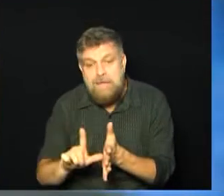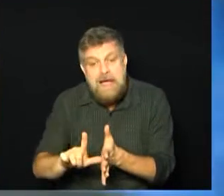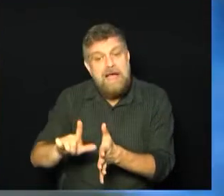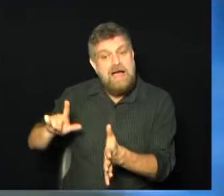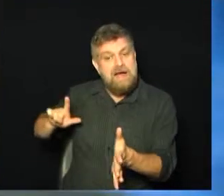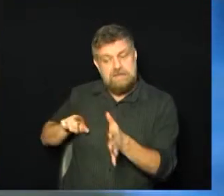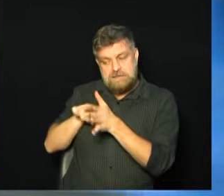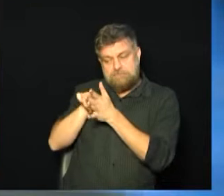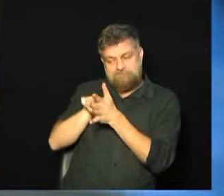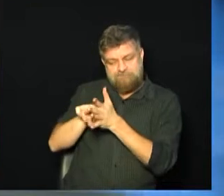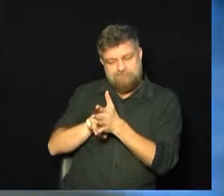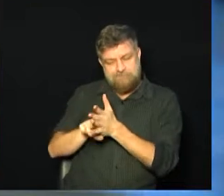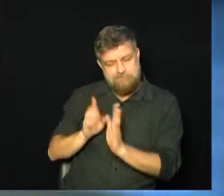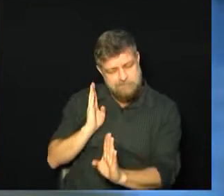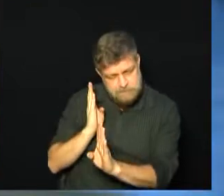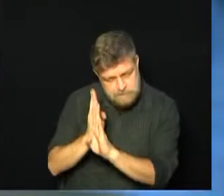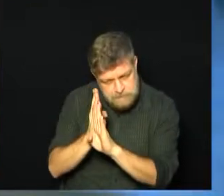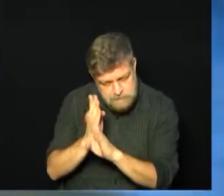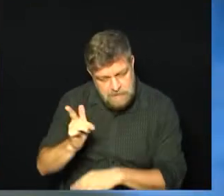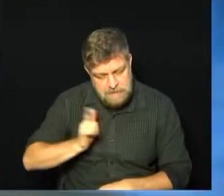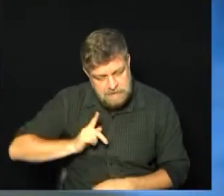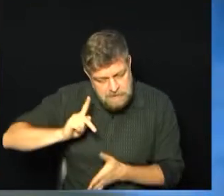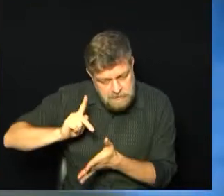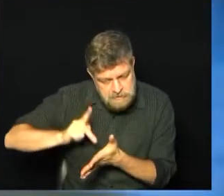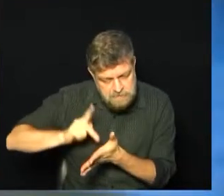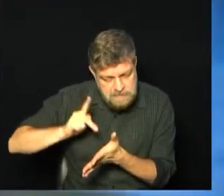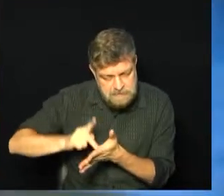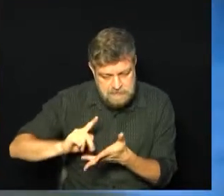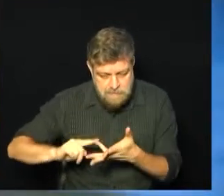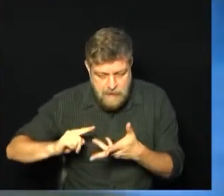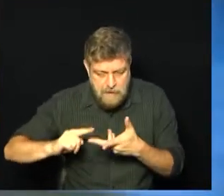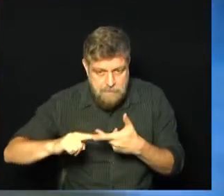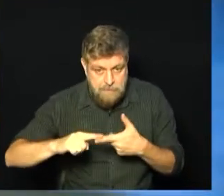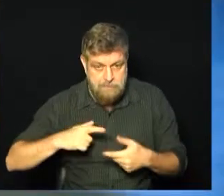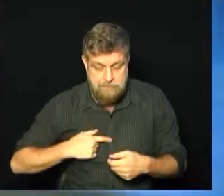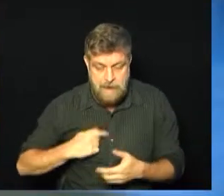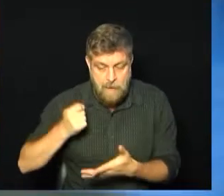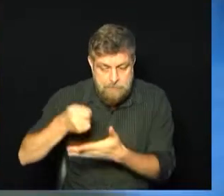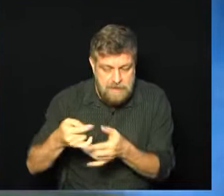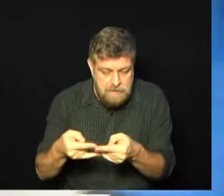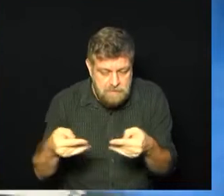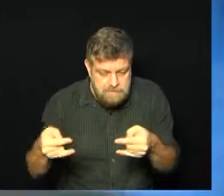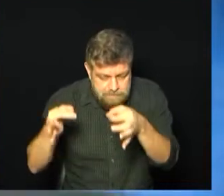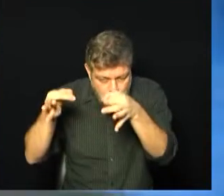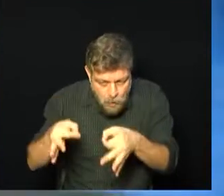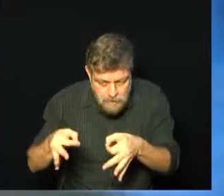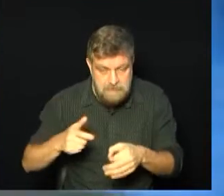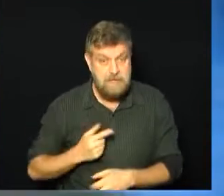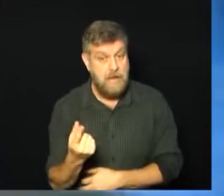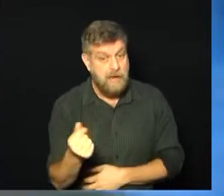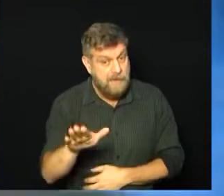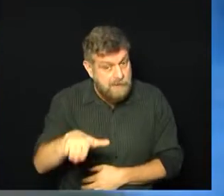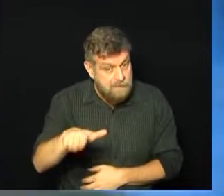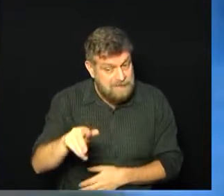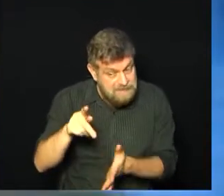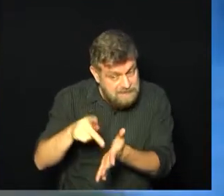tem que pesquisar para saber se aquele produto existe, se aquela loja existe, se aquele boleto procede e se aquele preço realmente está valendo